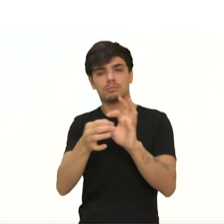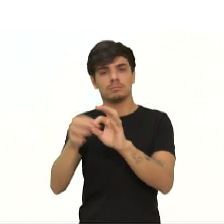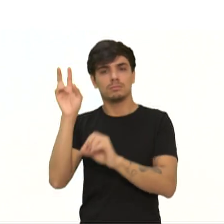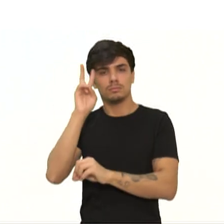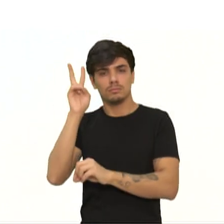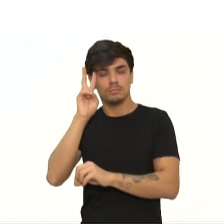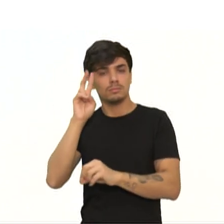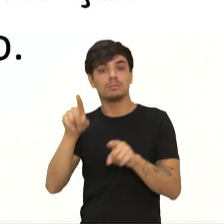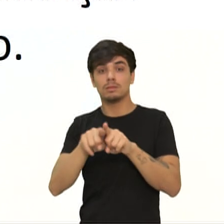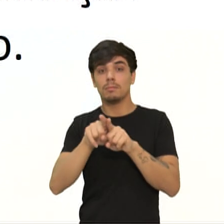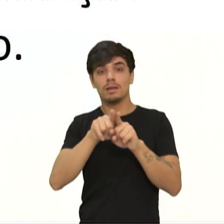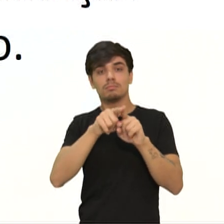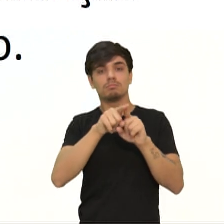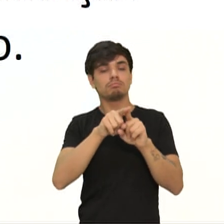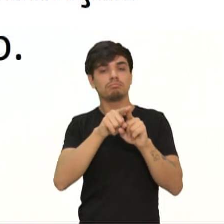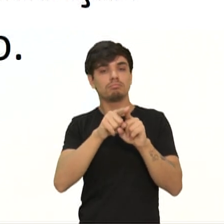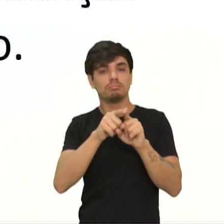artistas.